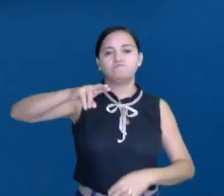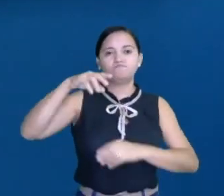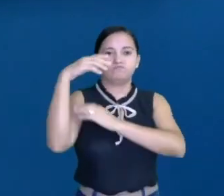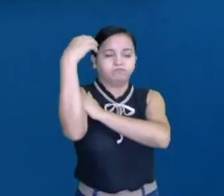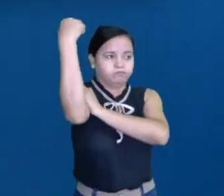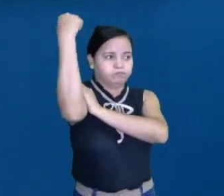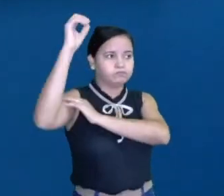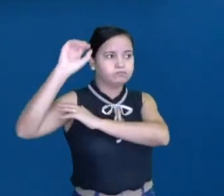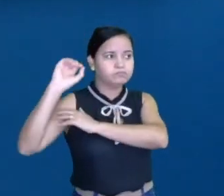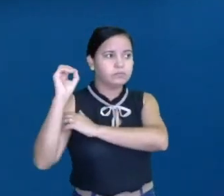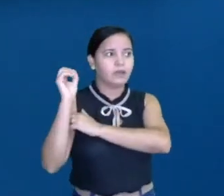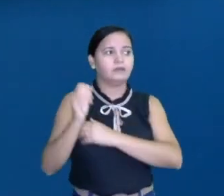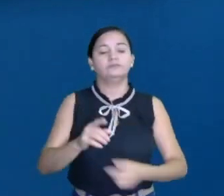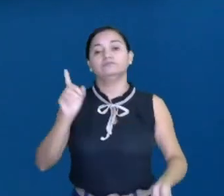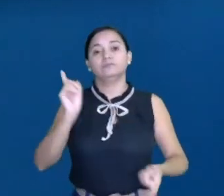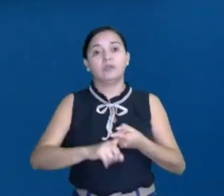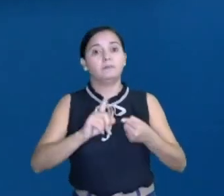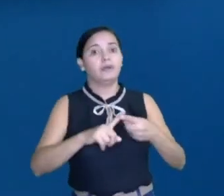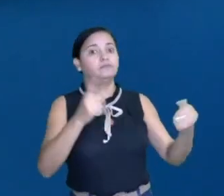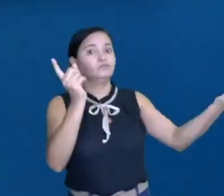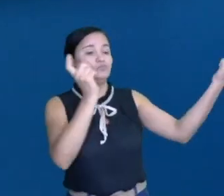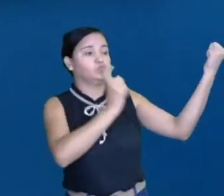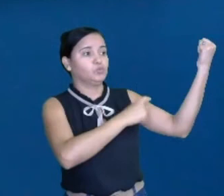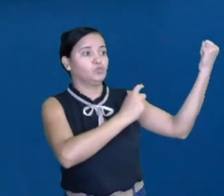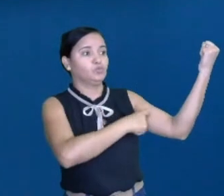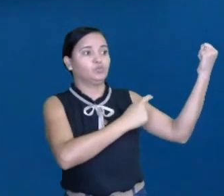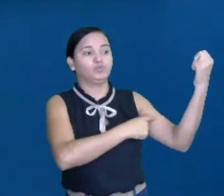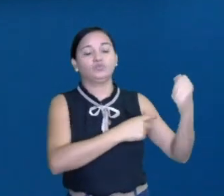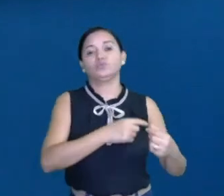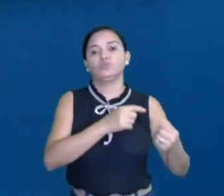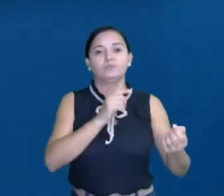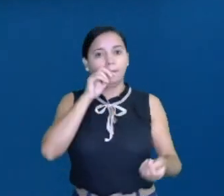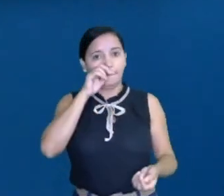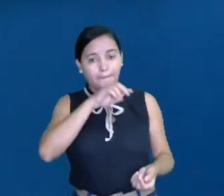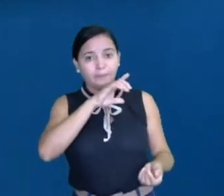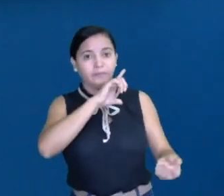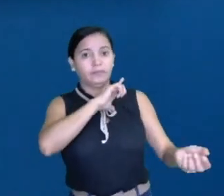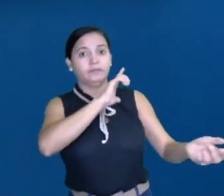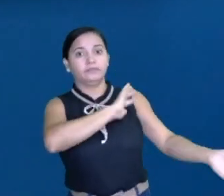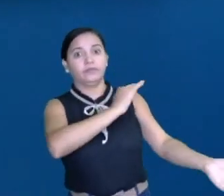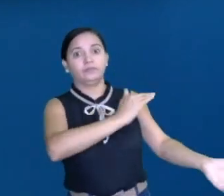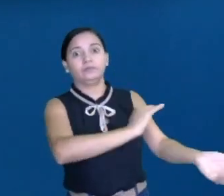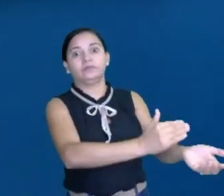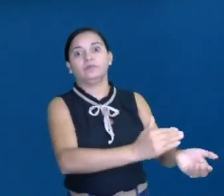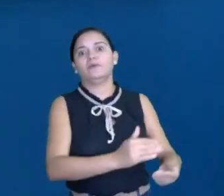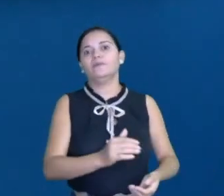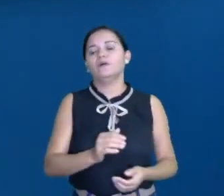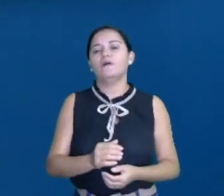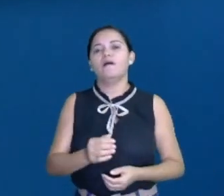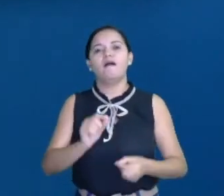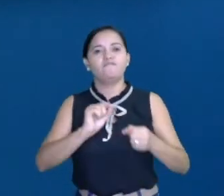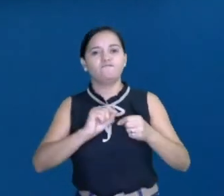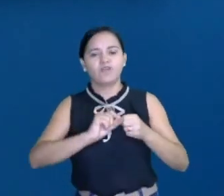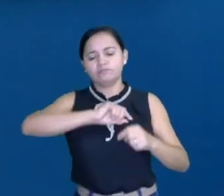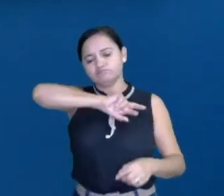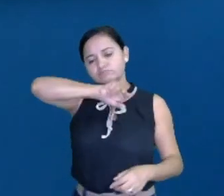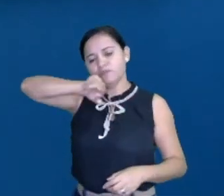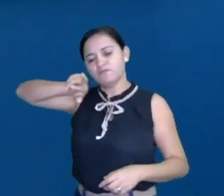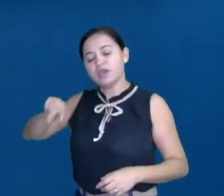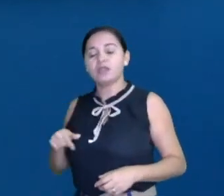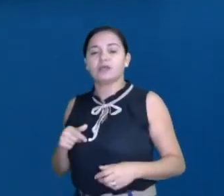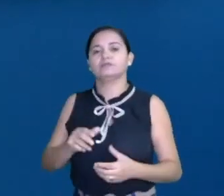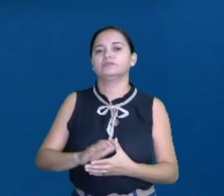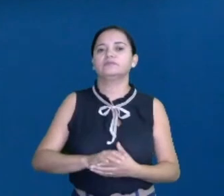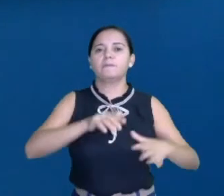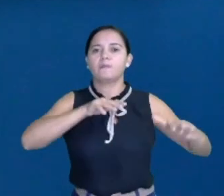músculo bíceps, por exemplo, ele puxa o músculo do antebraço como uma alavanca e utiliza a articulação do cotovelo.